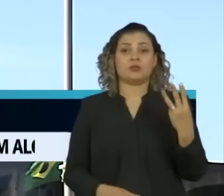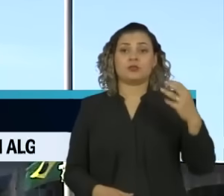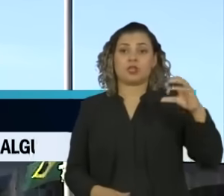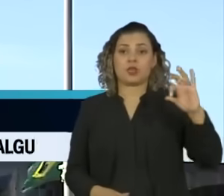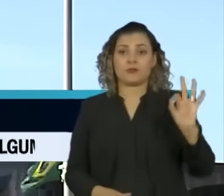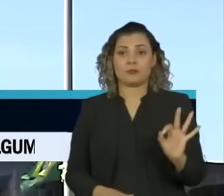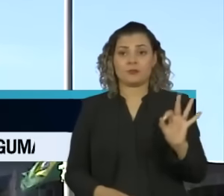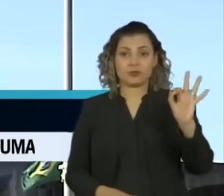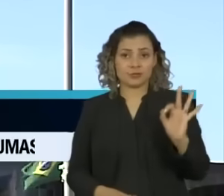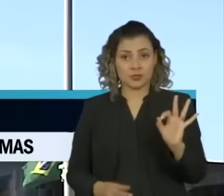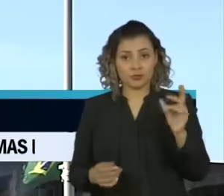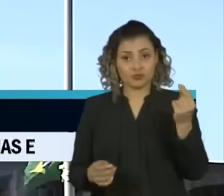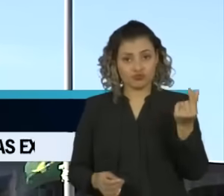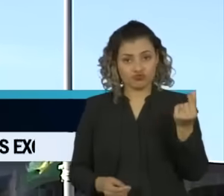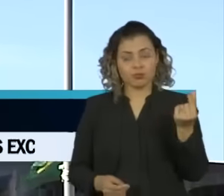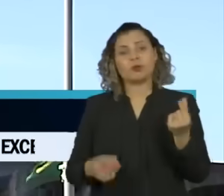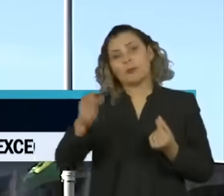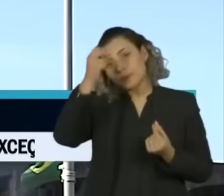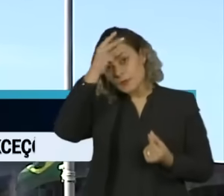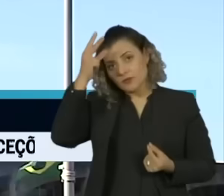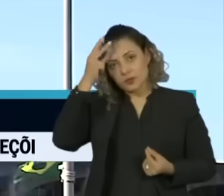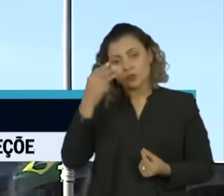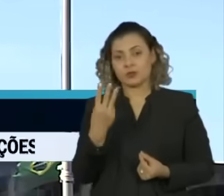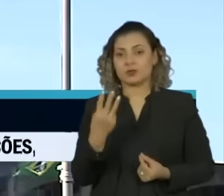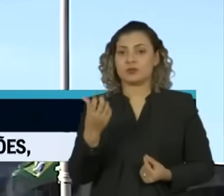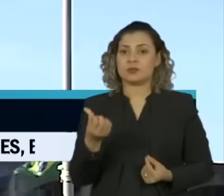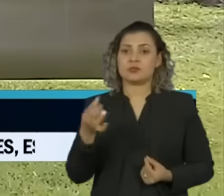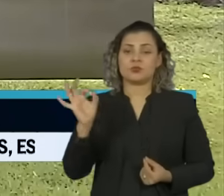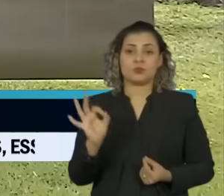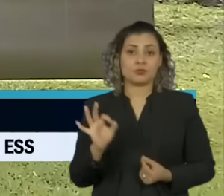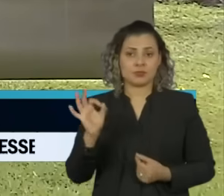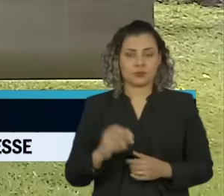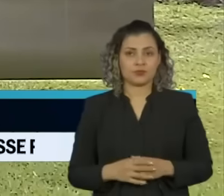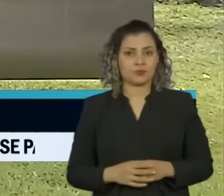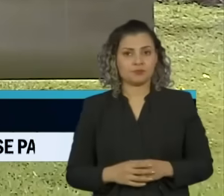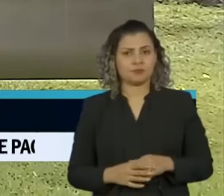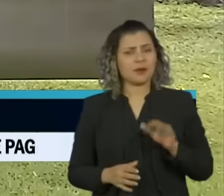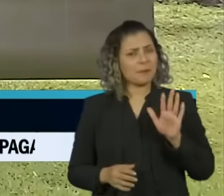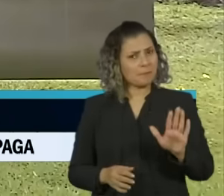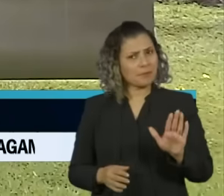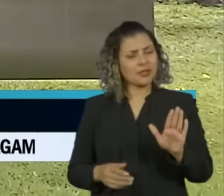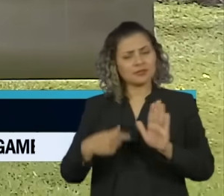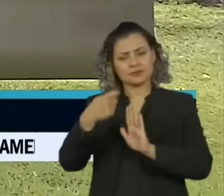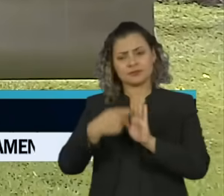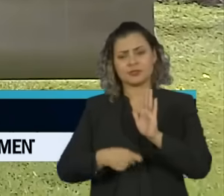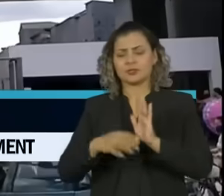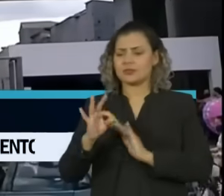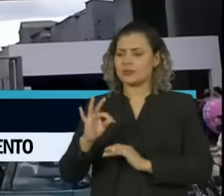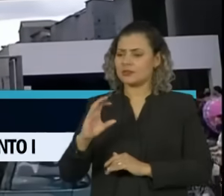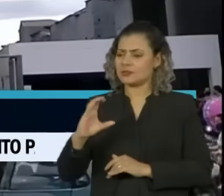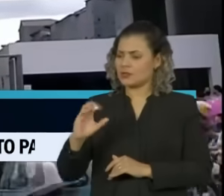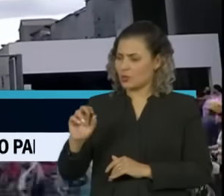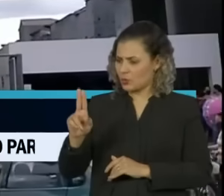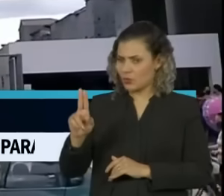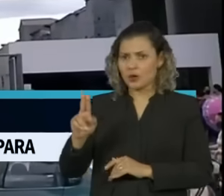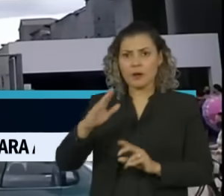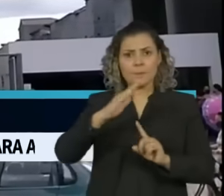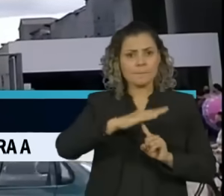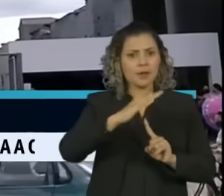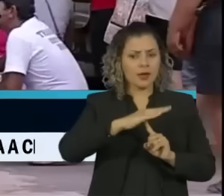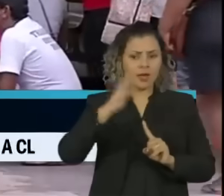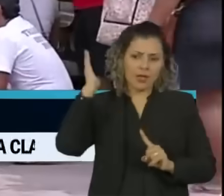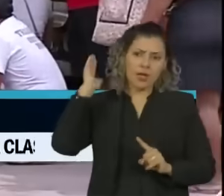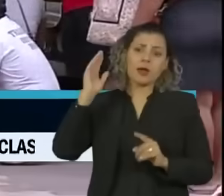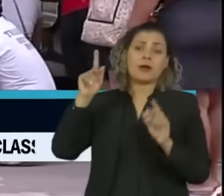39% dos recursos e os municípios 36%. Segundo o relatório do TCU, os estados do Pará e Rio de Janeiro,